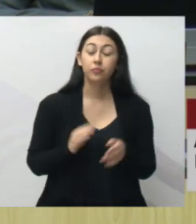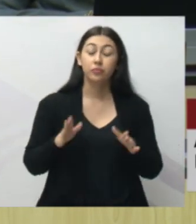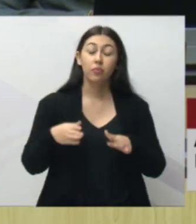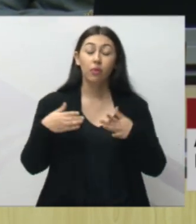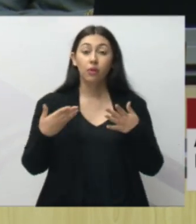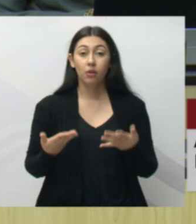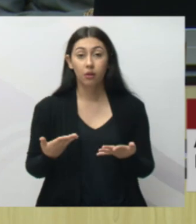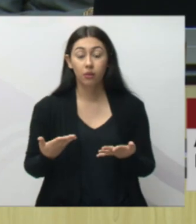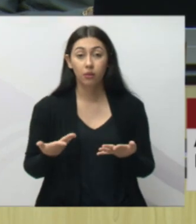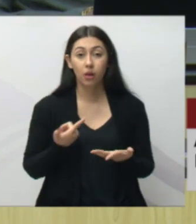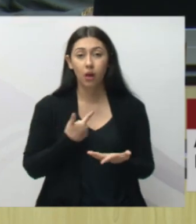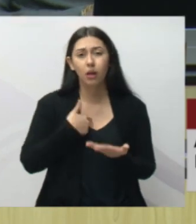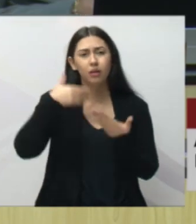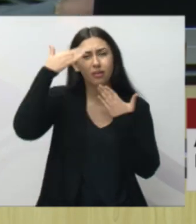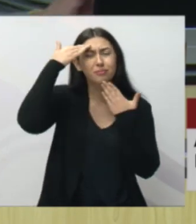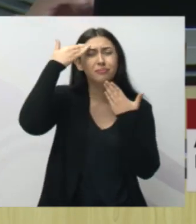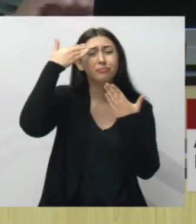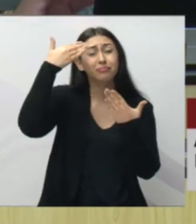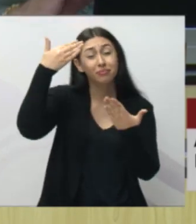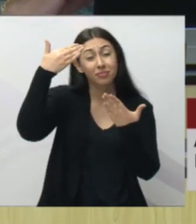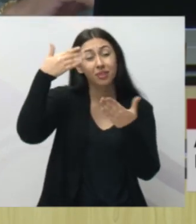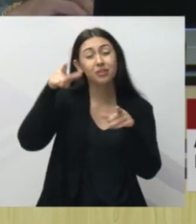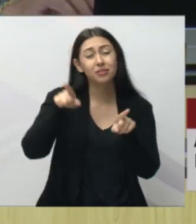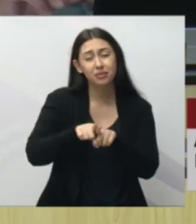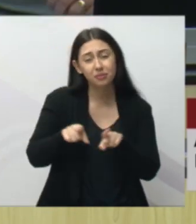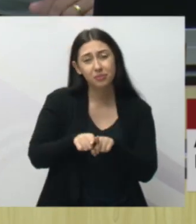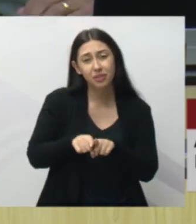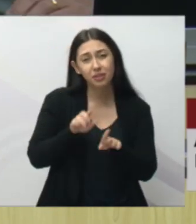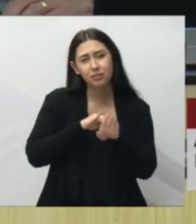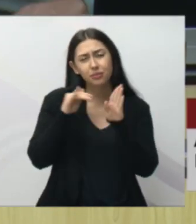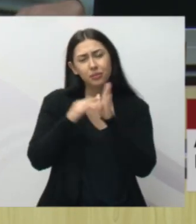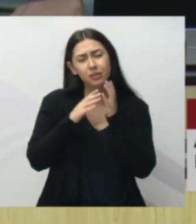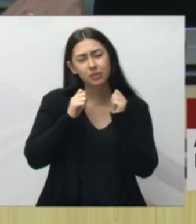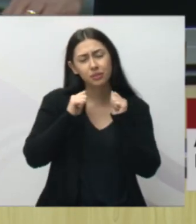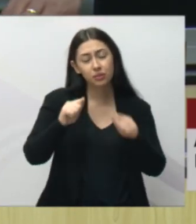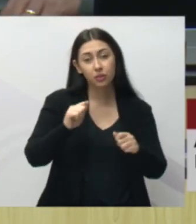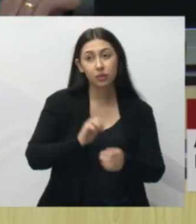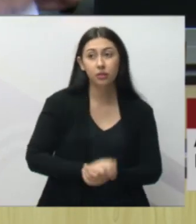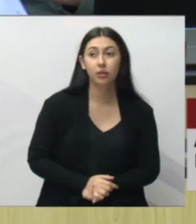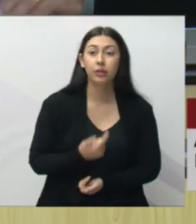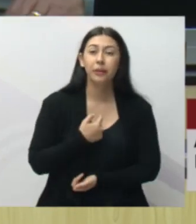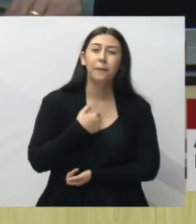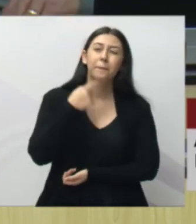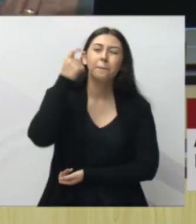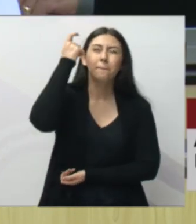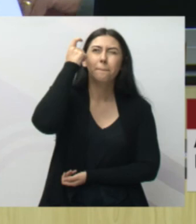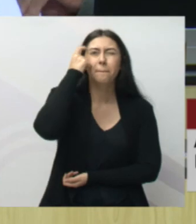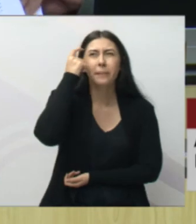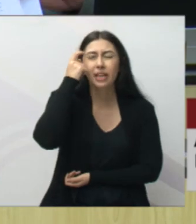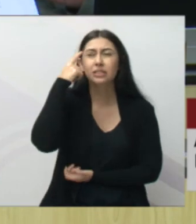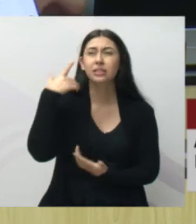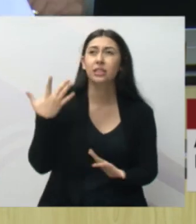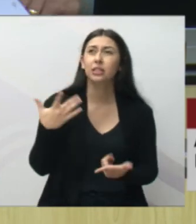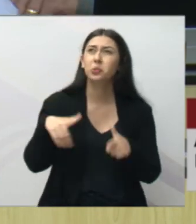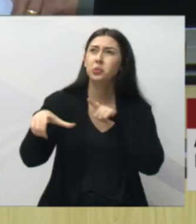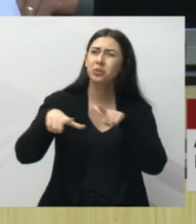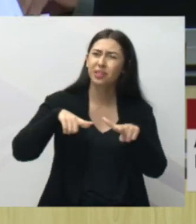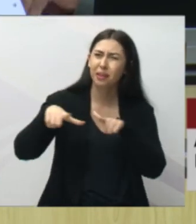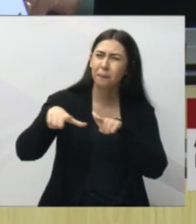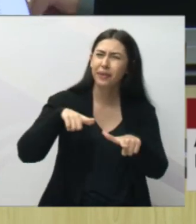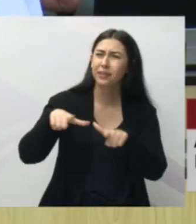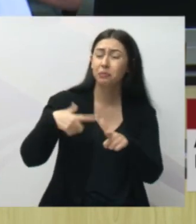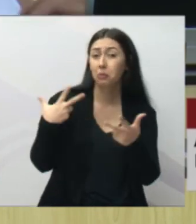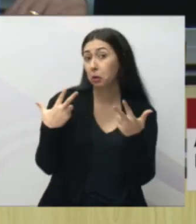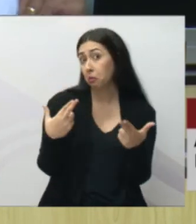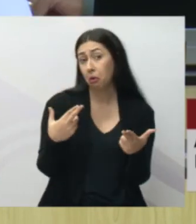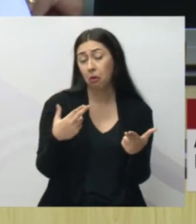Então, eu deixo aqui minha gratidão também para com os assessores, e é justamente pensando... que são trabalhadores, assim como